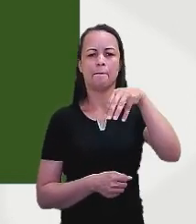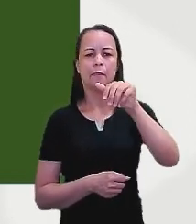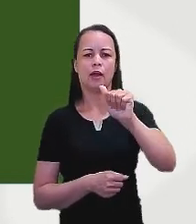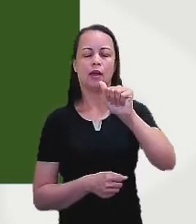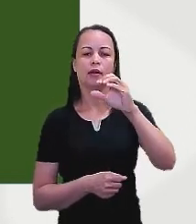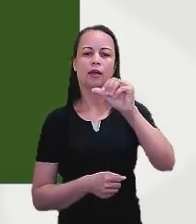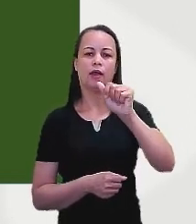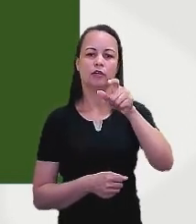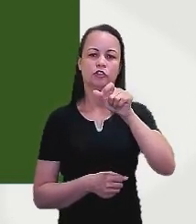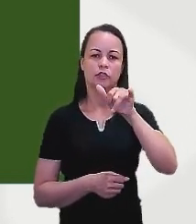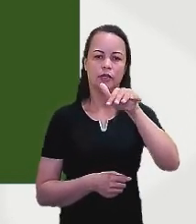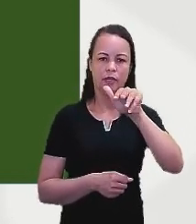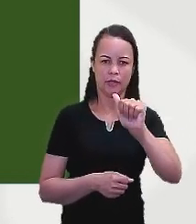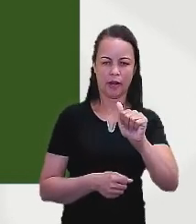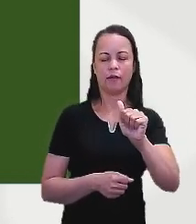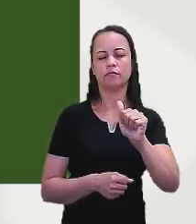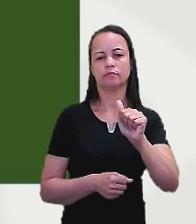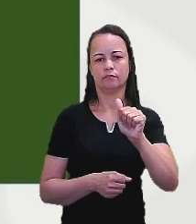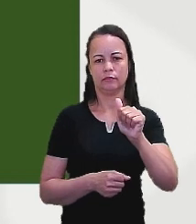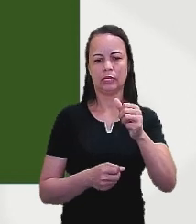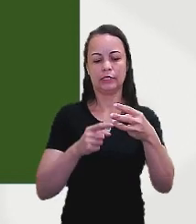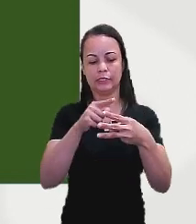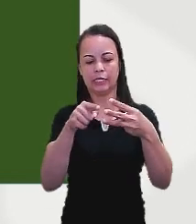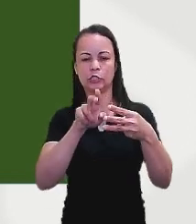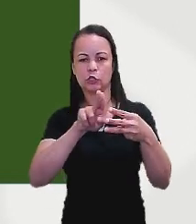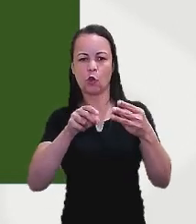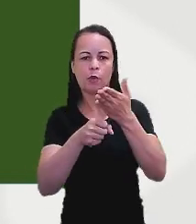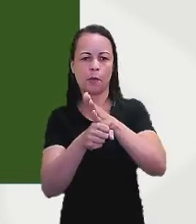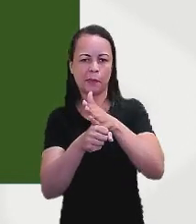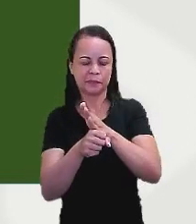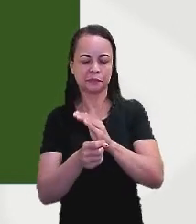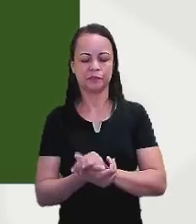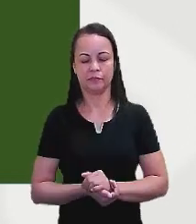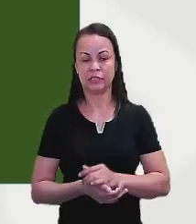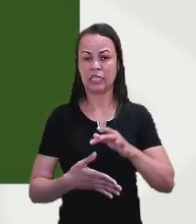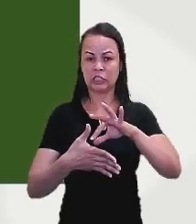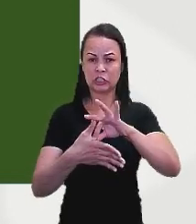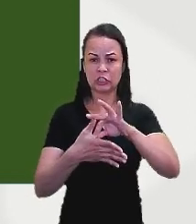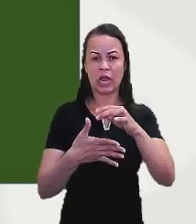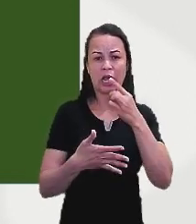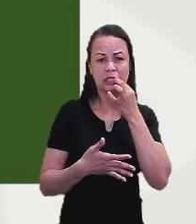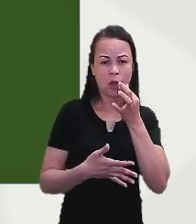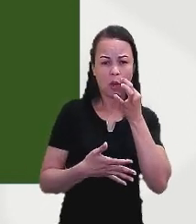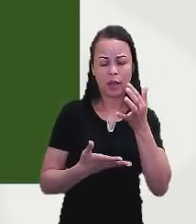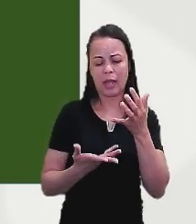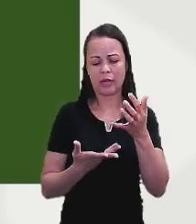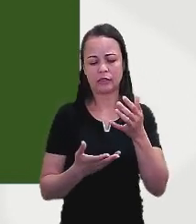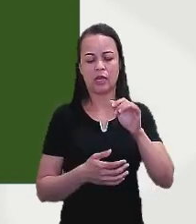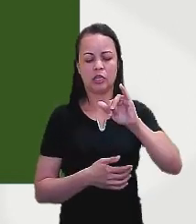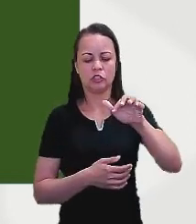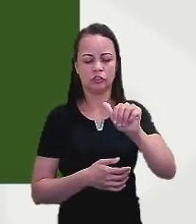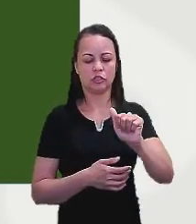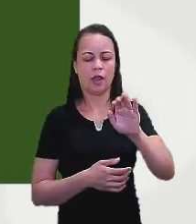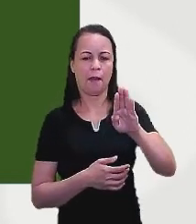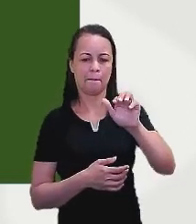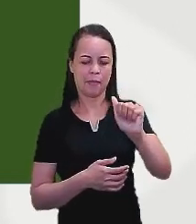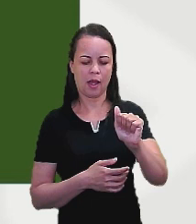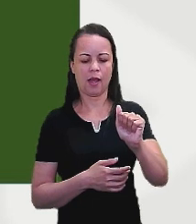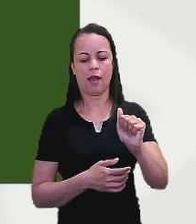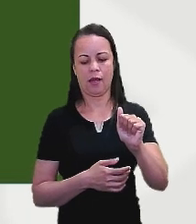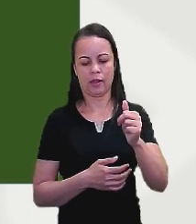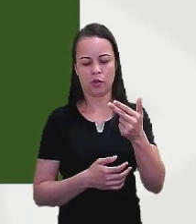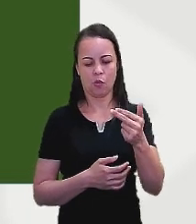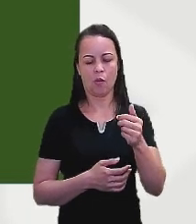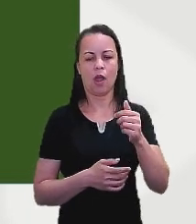produto. Temos jabá, que é igual a charque, que é igual a carne seca. Então, jabá, charque,